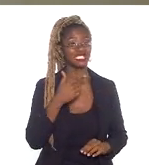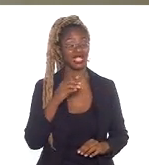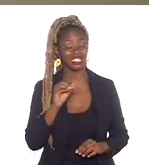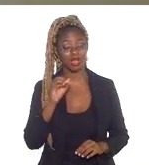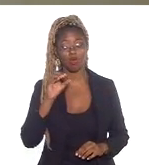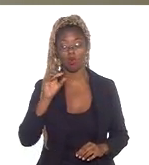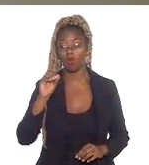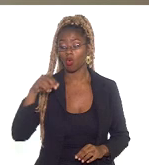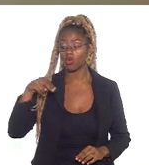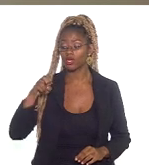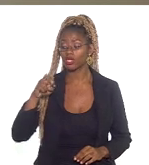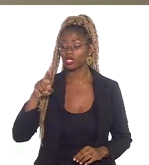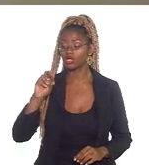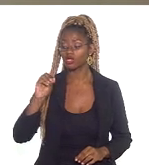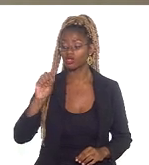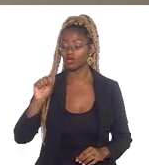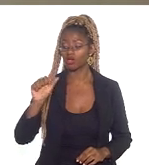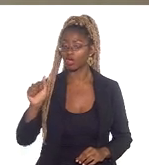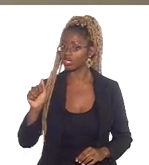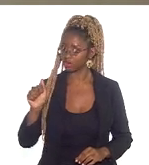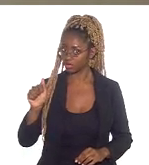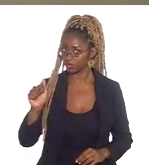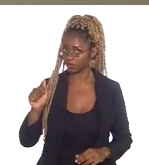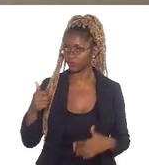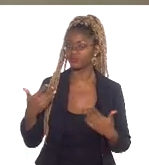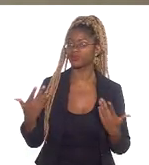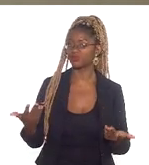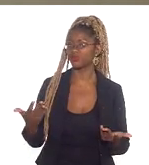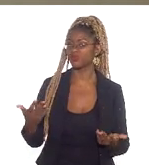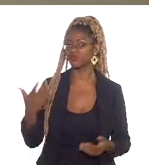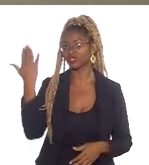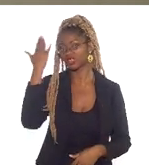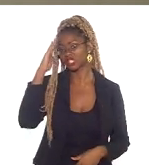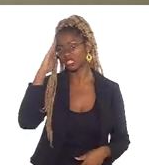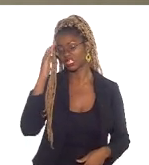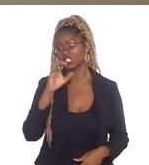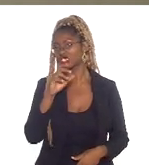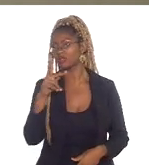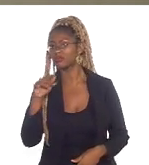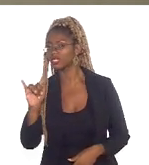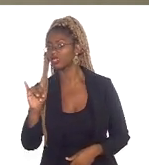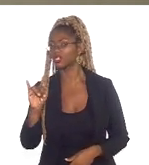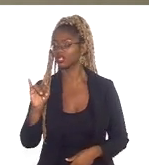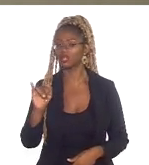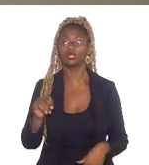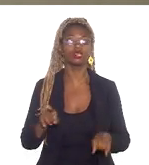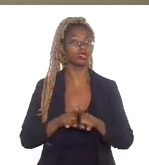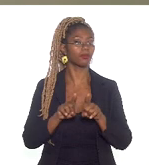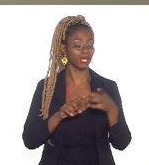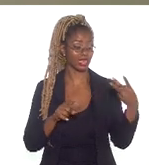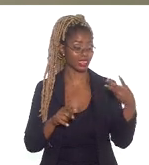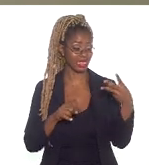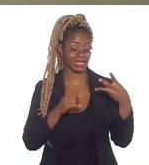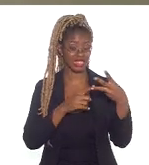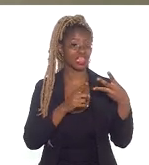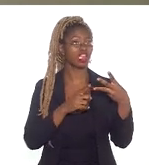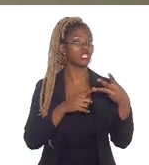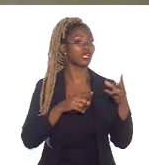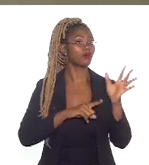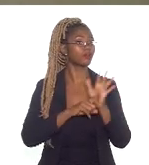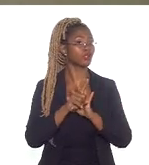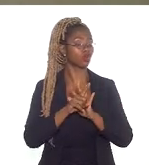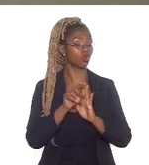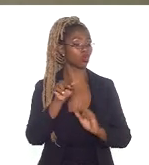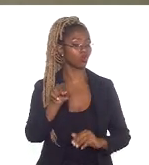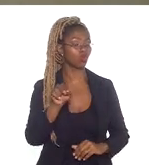onerosa. Porque entende a CPI, e a terceira pergunta, Vossa Excelência,